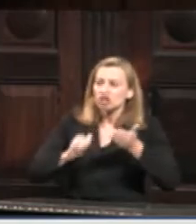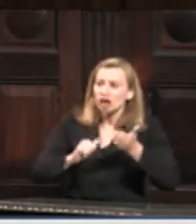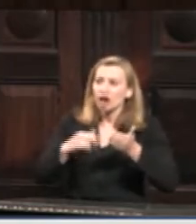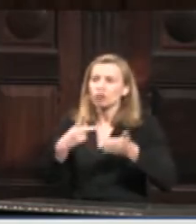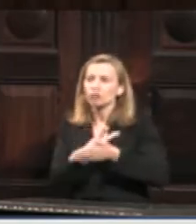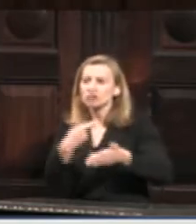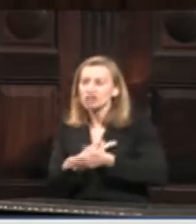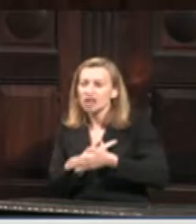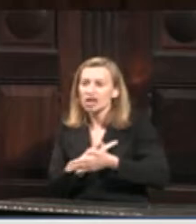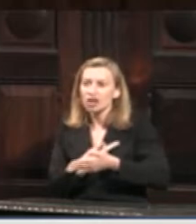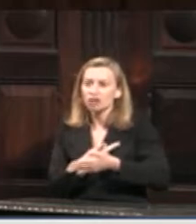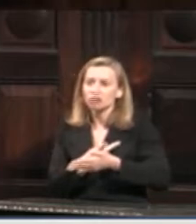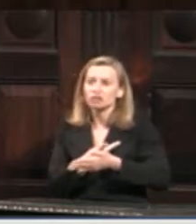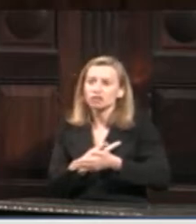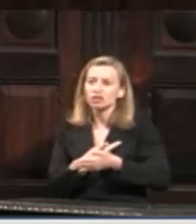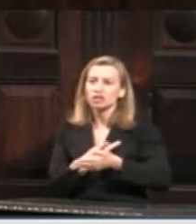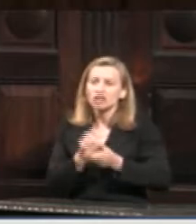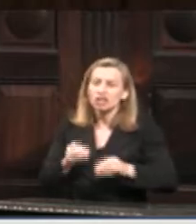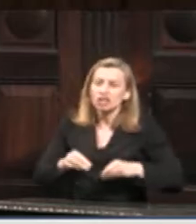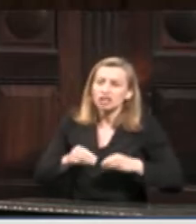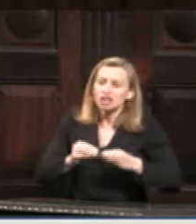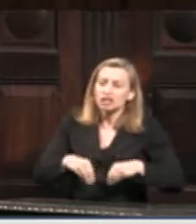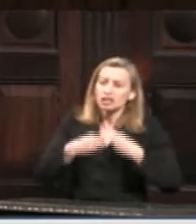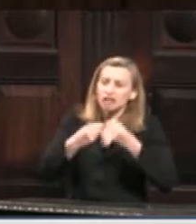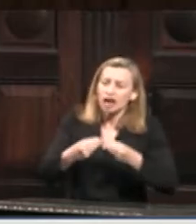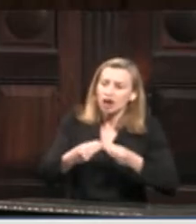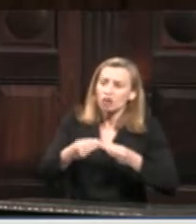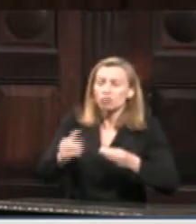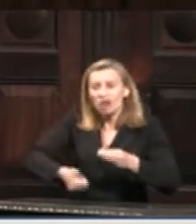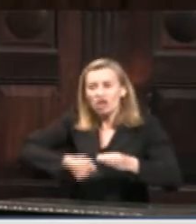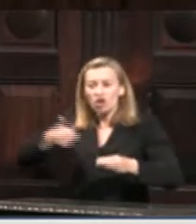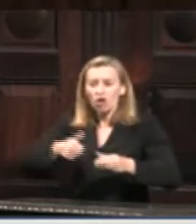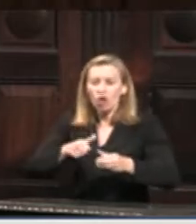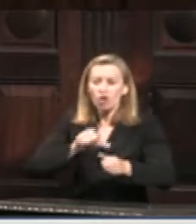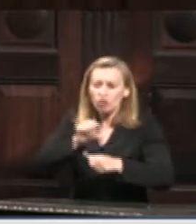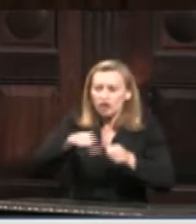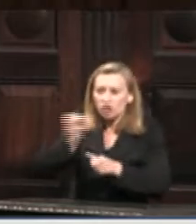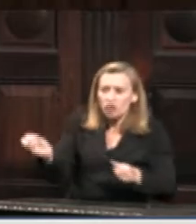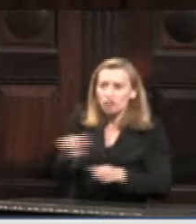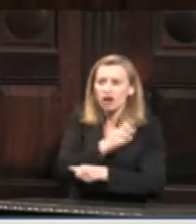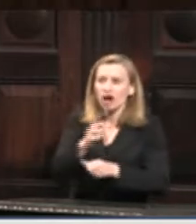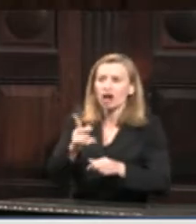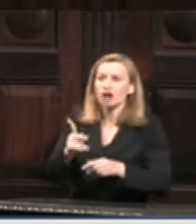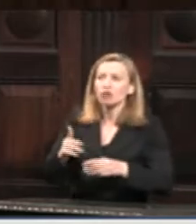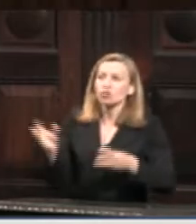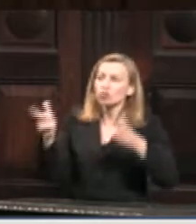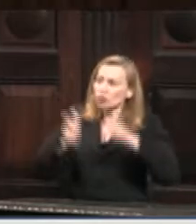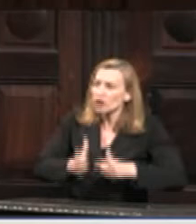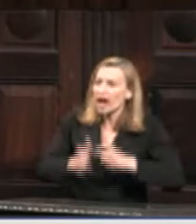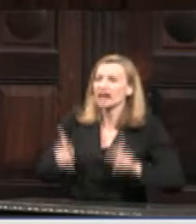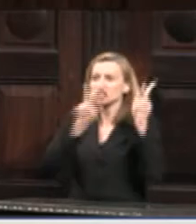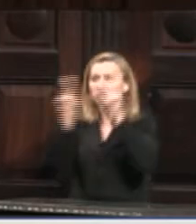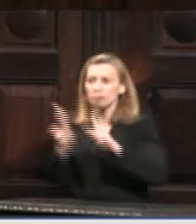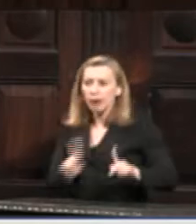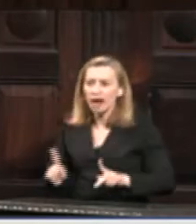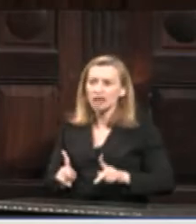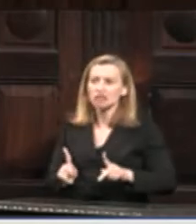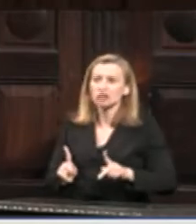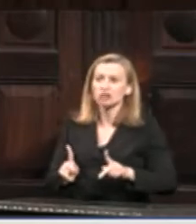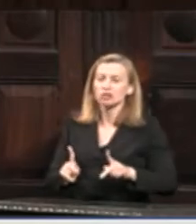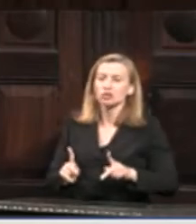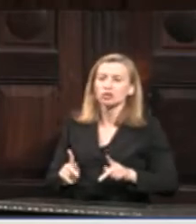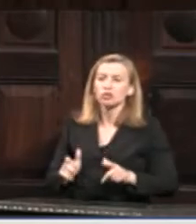o ambiente de raiva, o ambiente de ressentimentos, e não aguçar. Aguçar exatamente